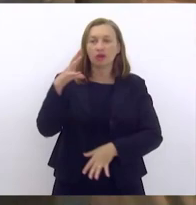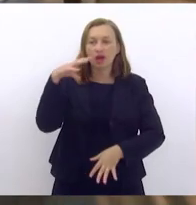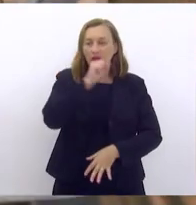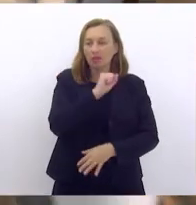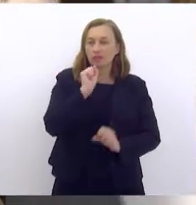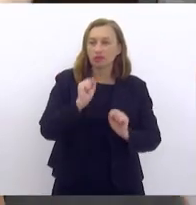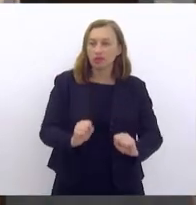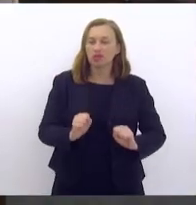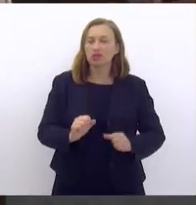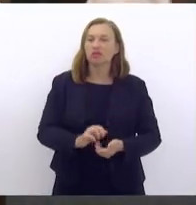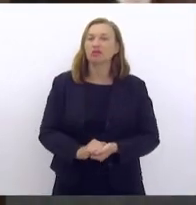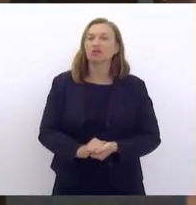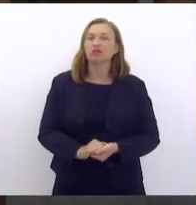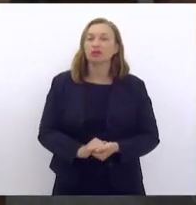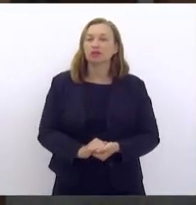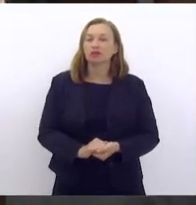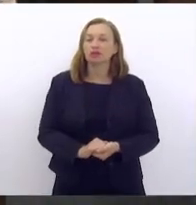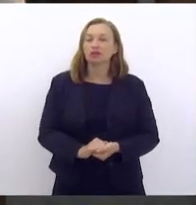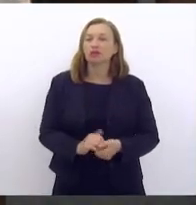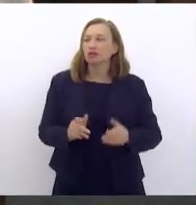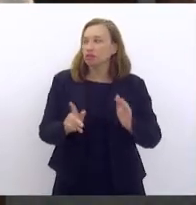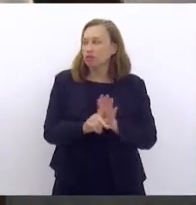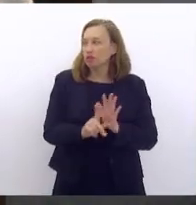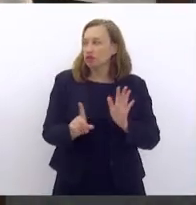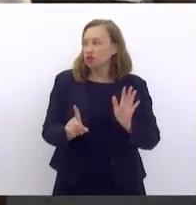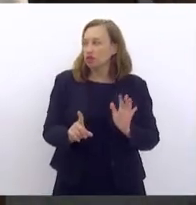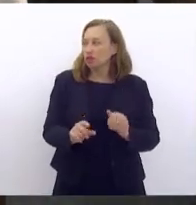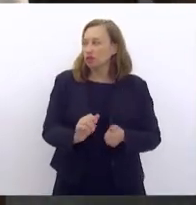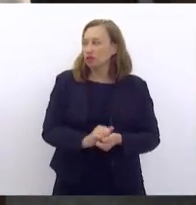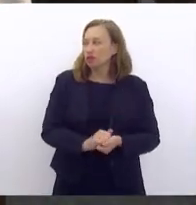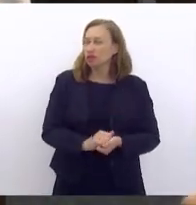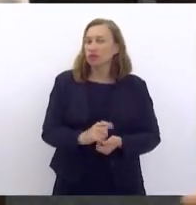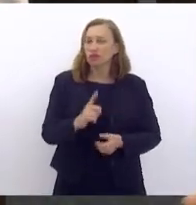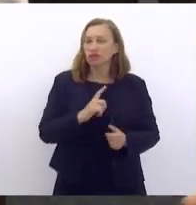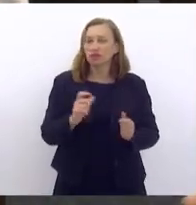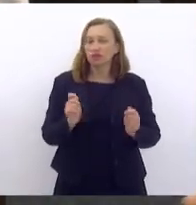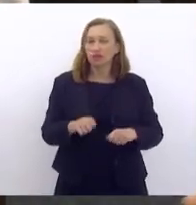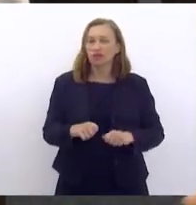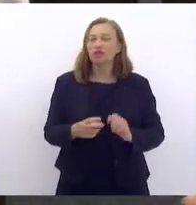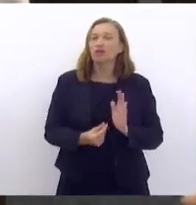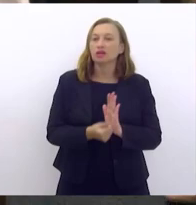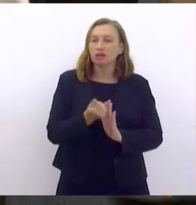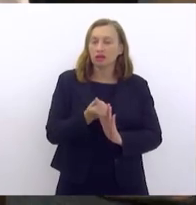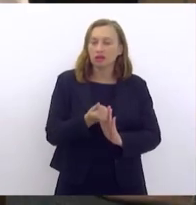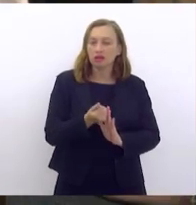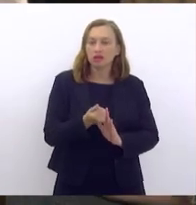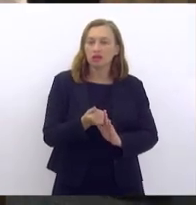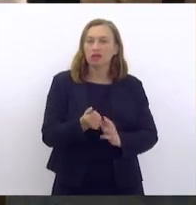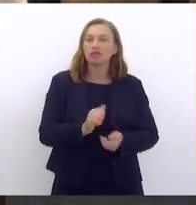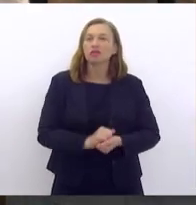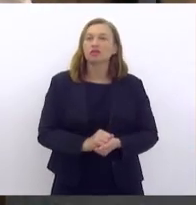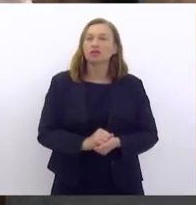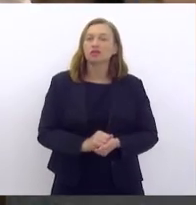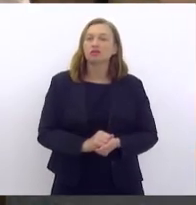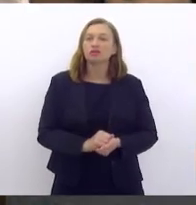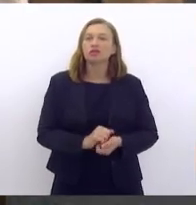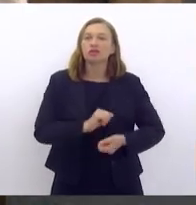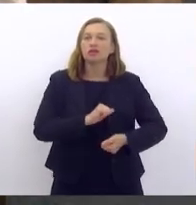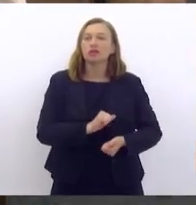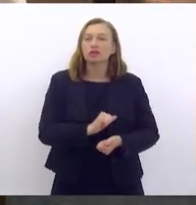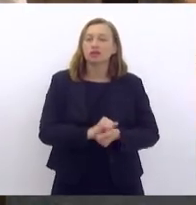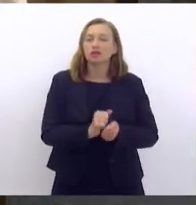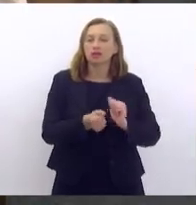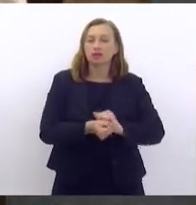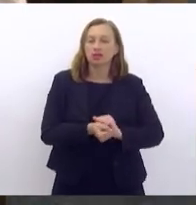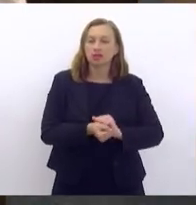possível. Eu destaco que o projeto tem compensação financeira, se enquadra no regime de recuperação fiscal e a